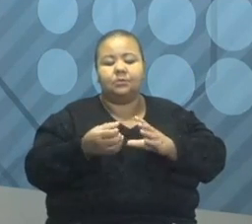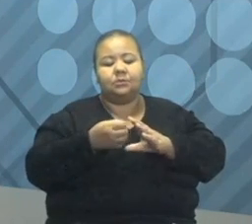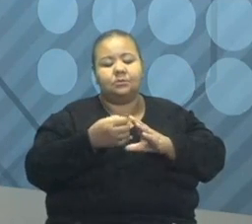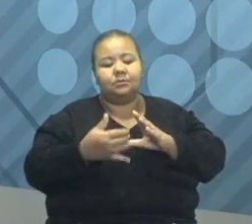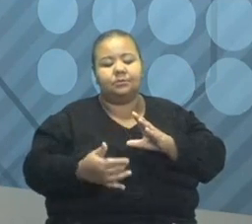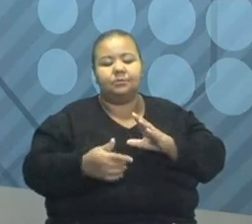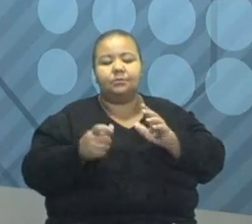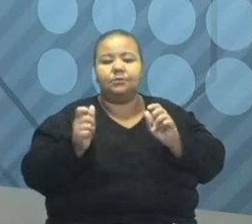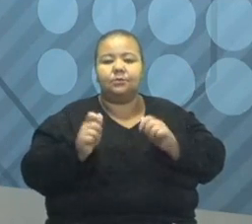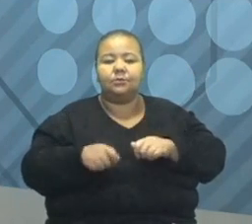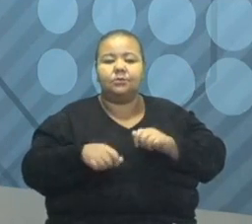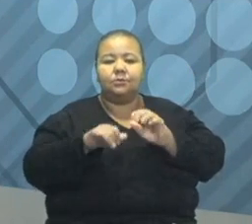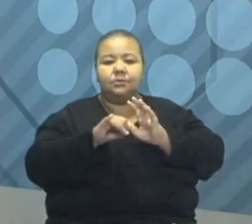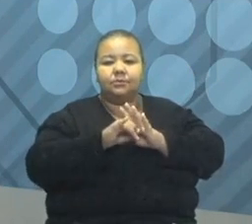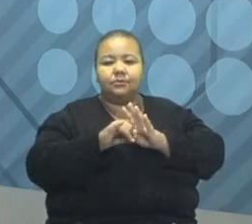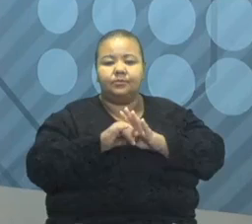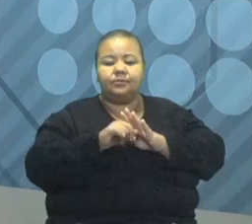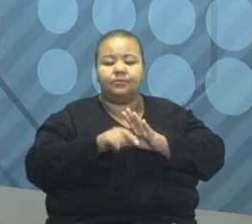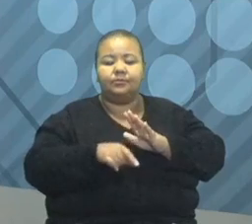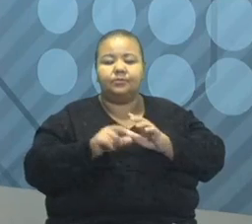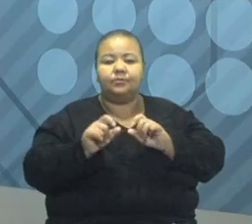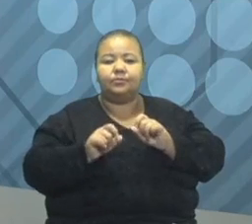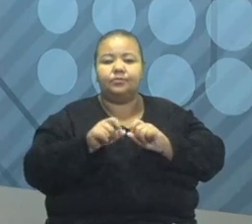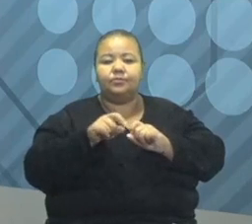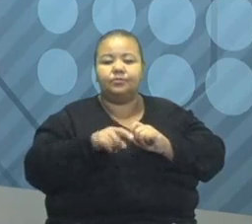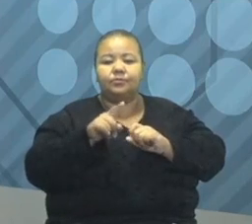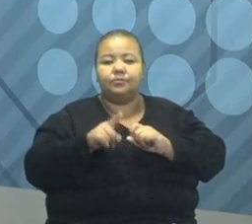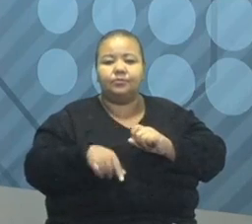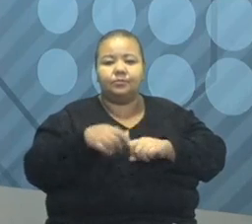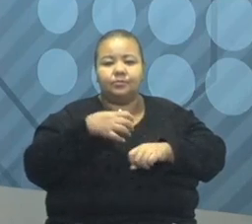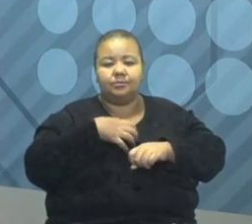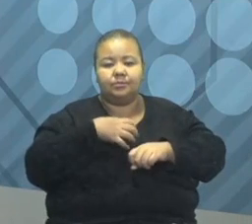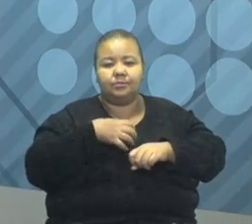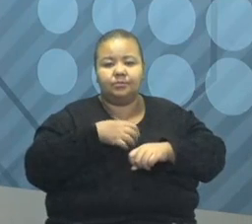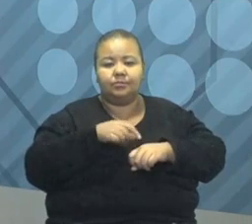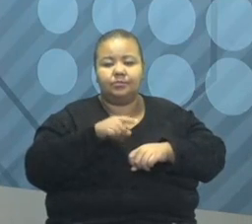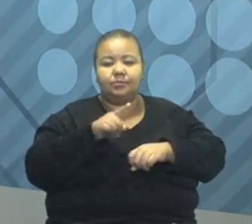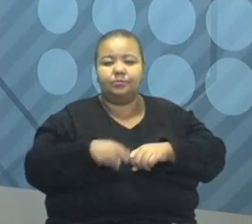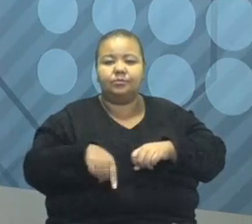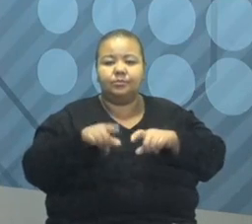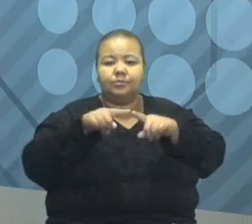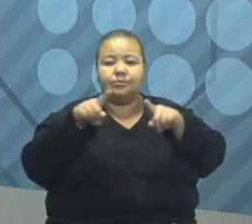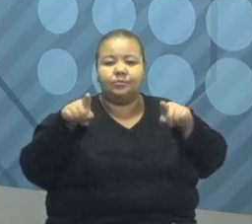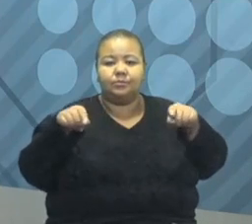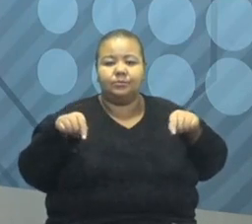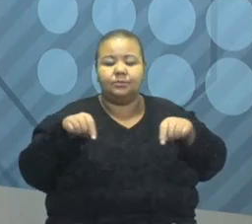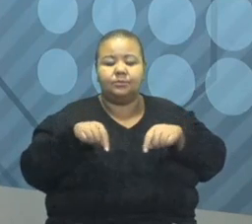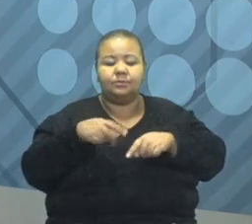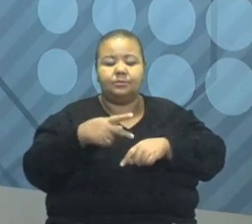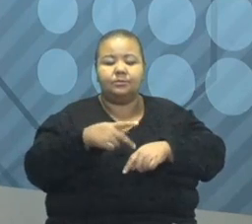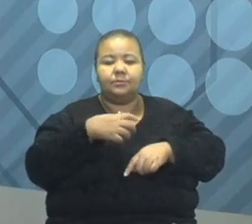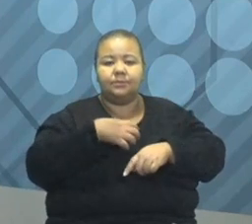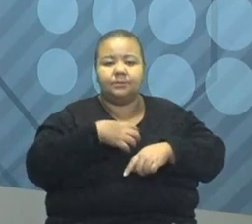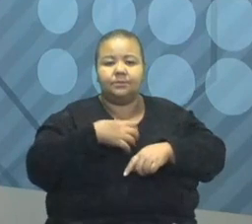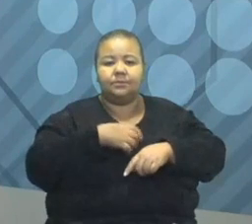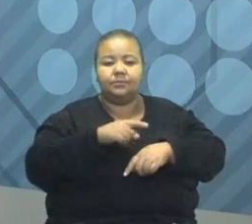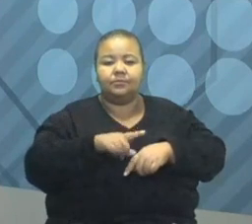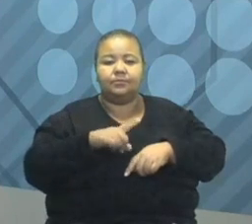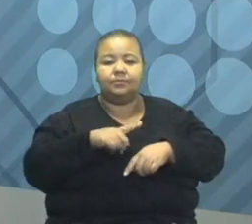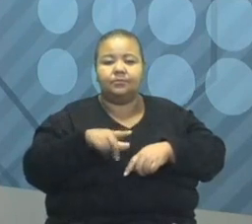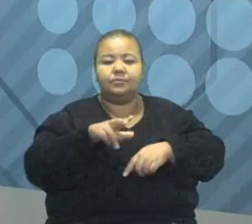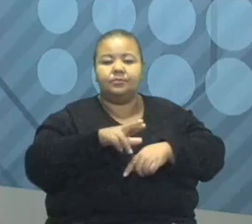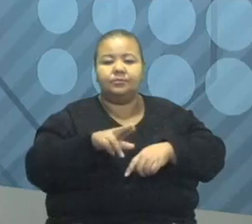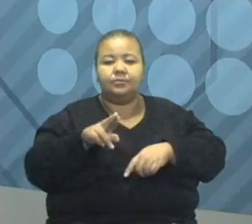então a gente pode identificar qual que é o tipo de matriz. E esses tipos de matrizes recebem